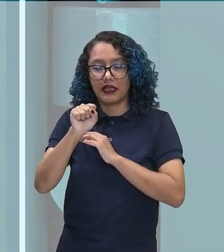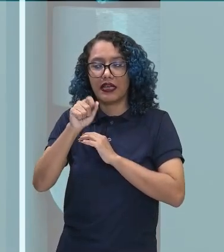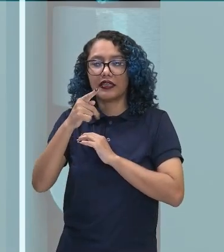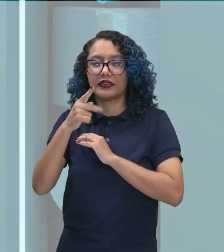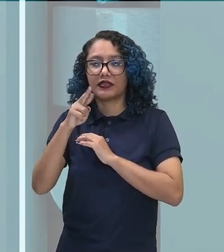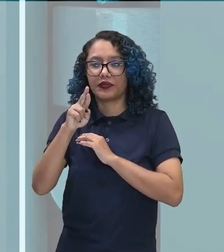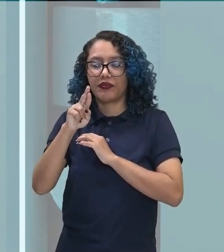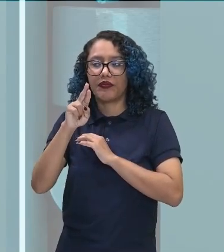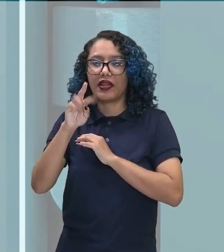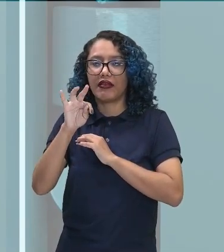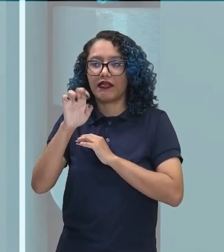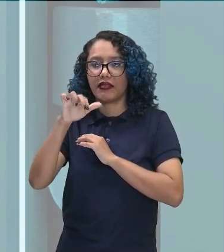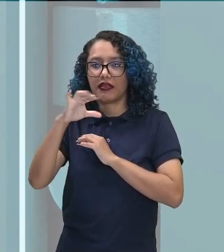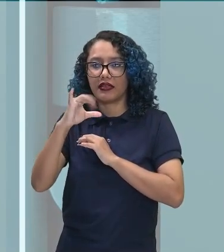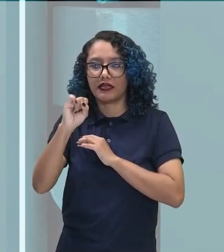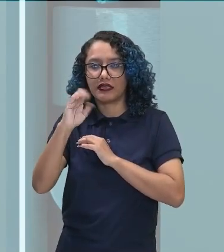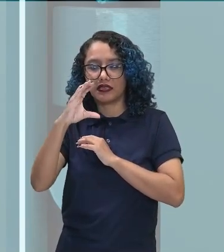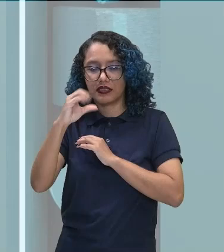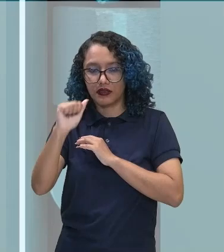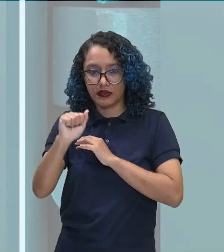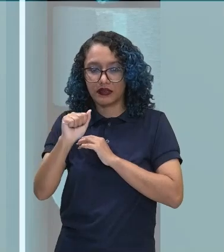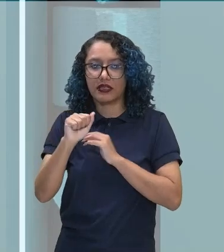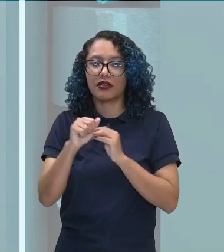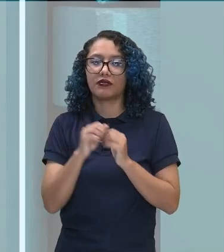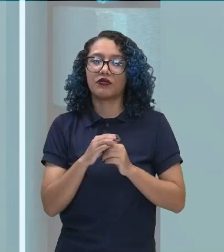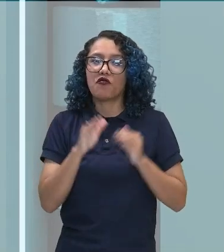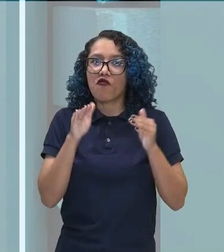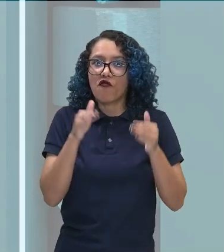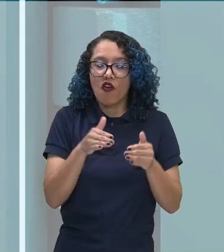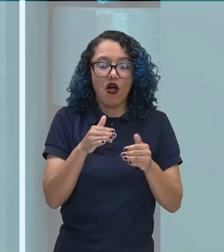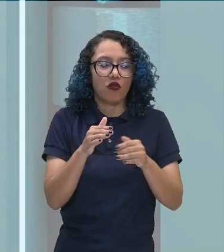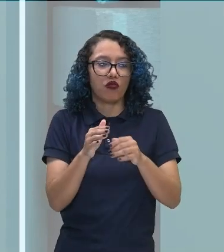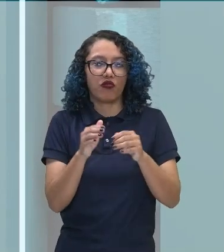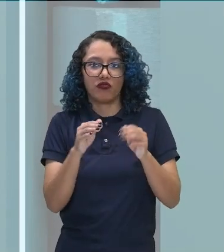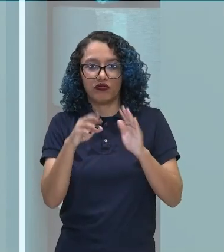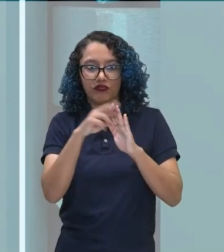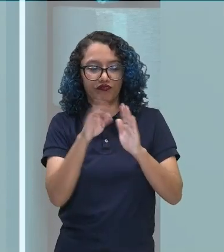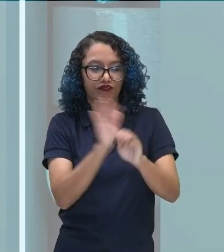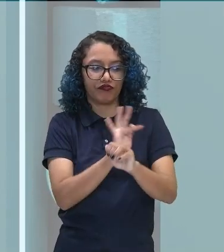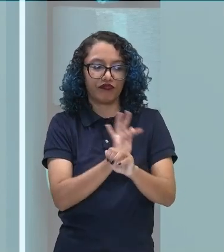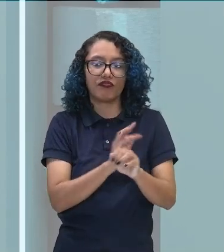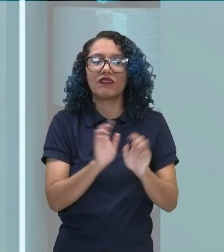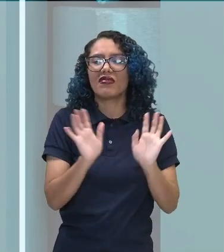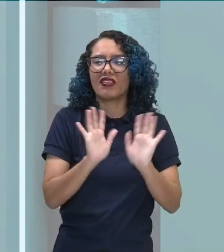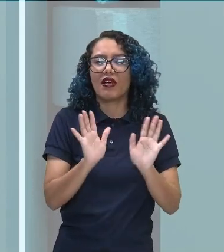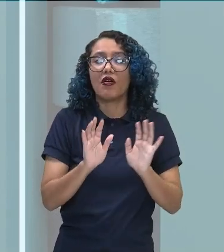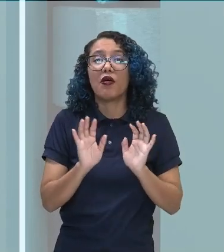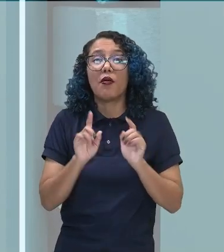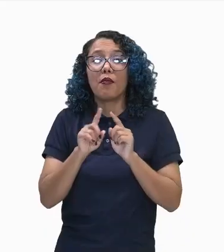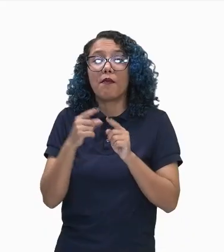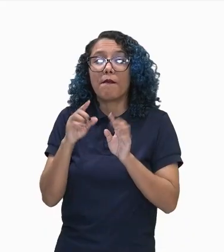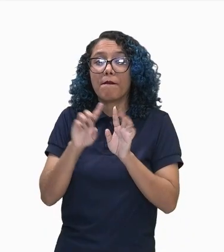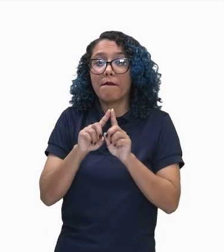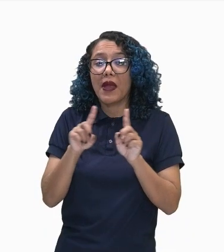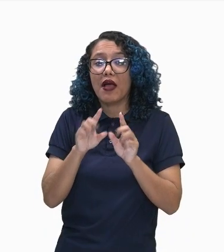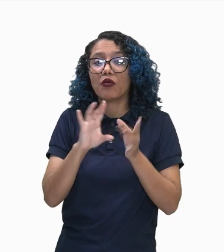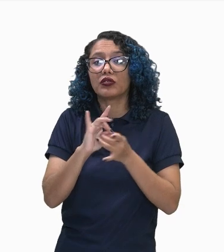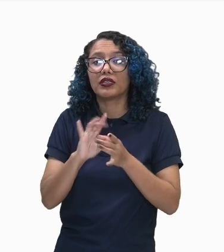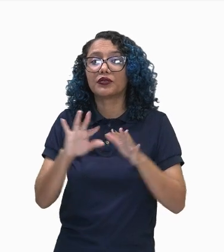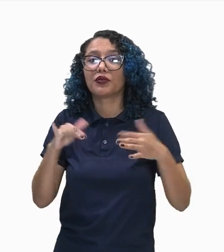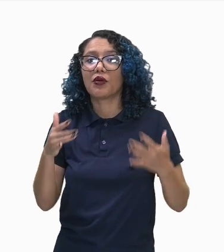da norma culta, mas isso porque eu tenho uma proximidade com a pessoa com quem eu estou falando. No